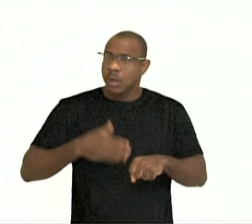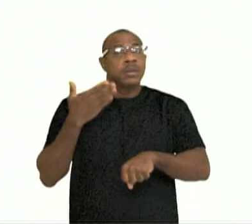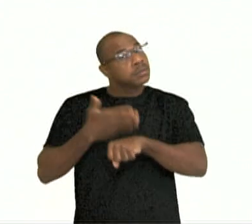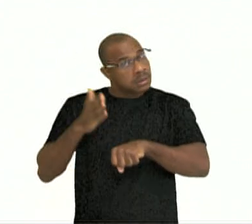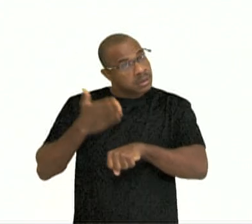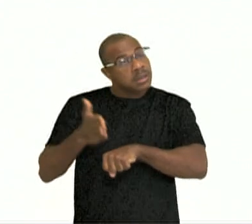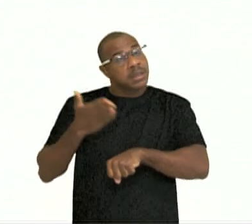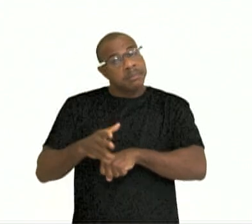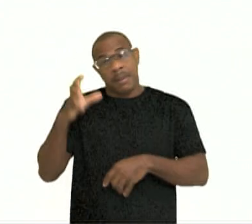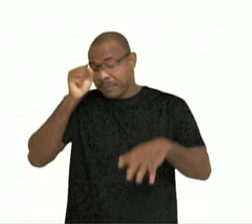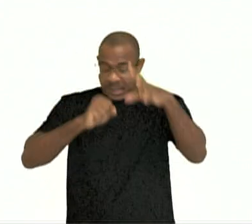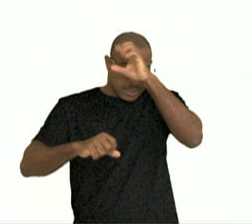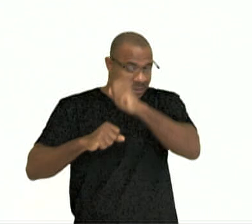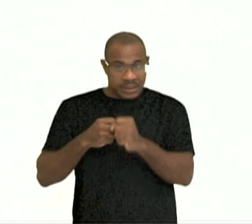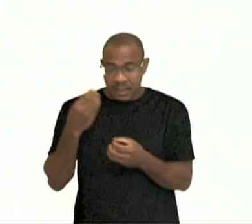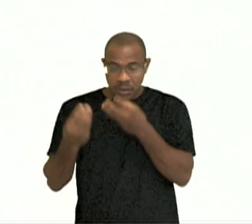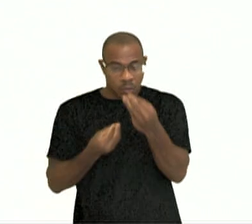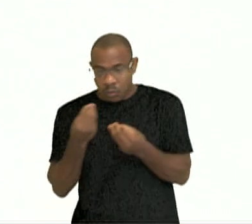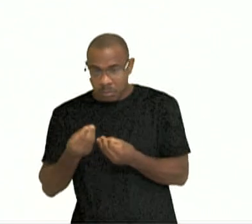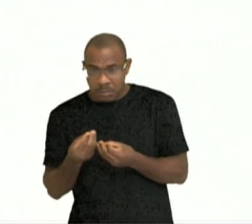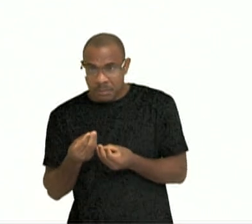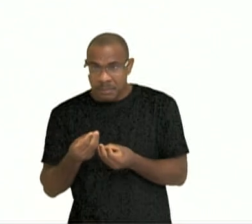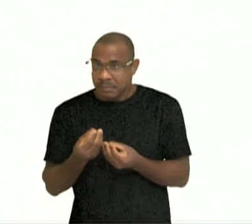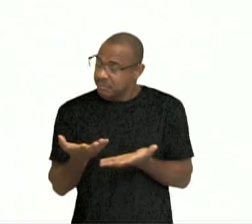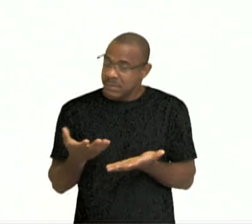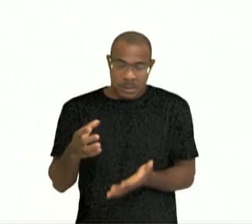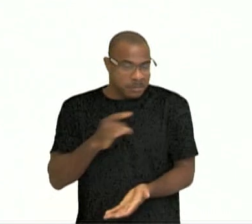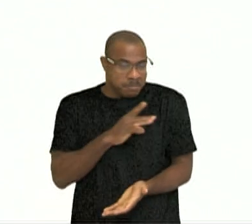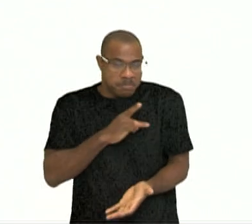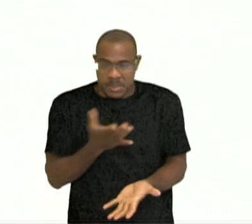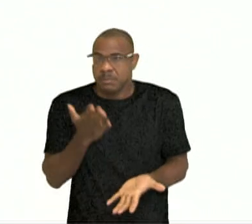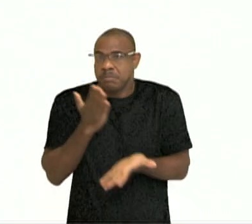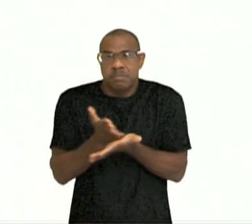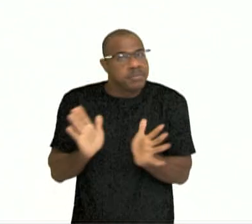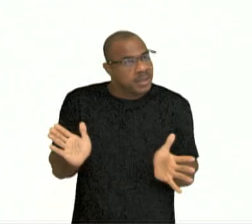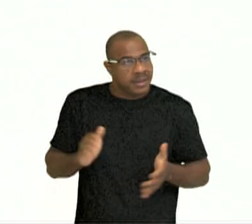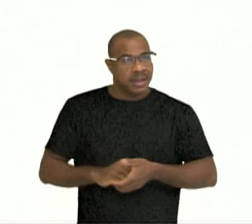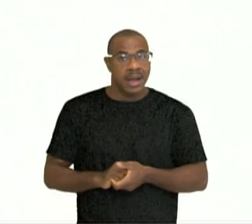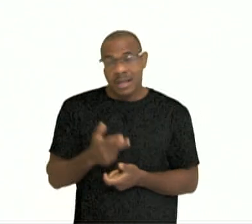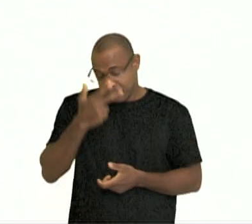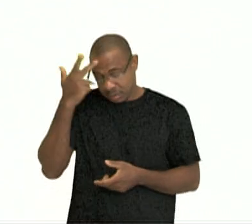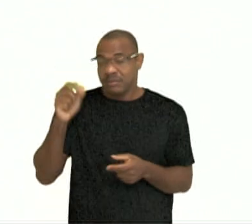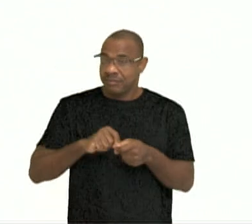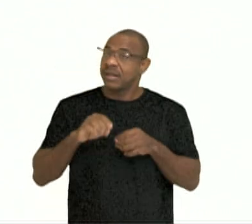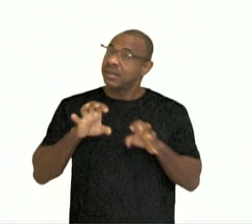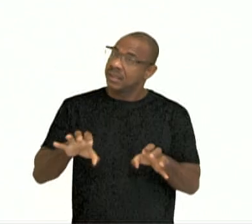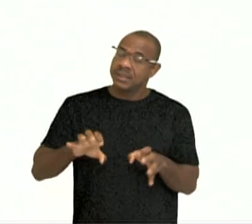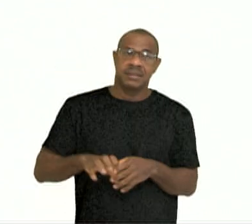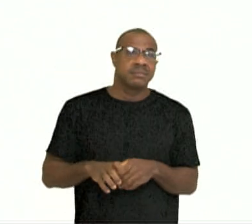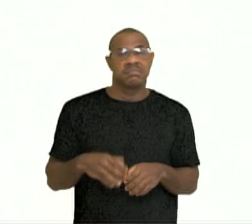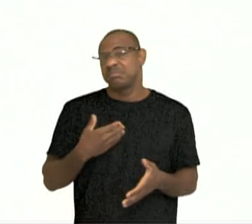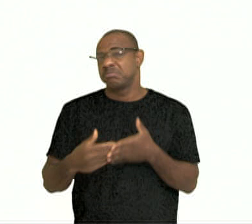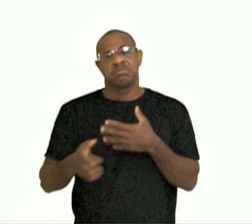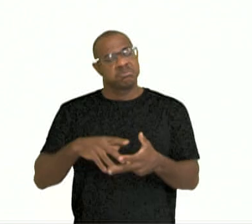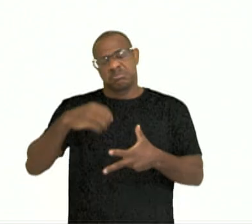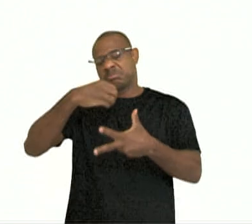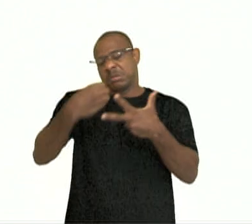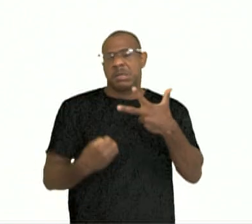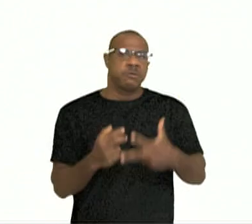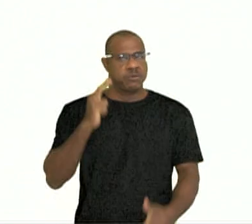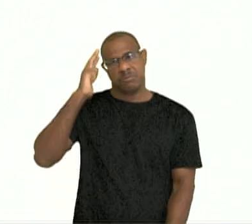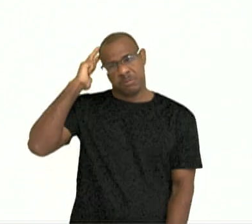para aprender, para perder o medo, muitas pessoas fazem isso. Sabia? Tanto no Enem como no